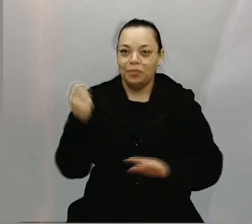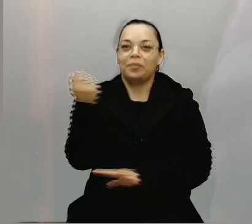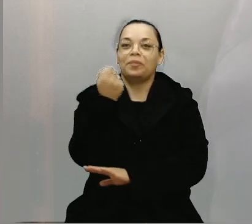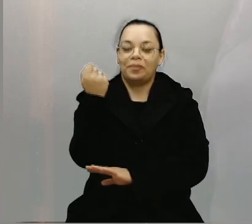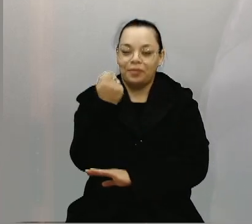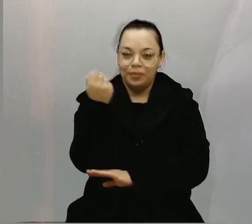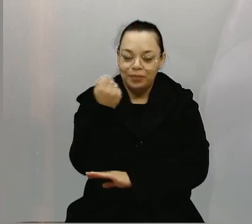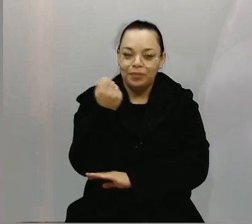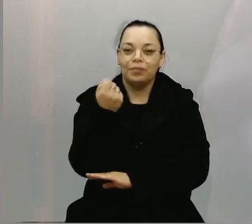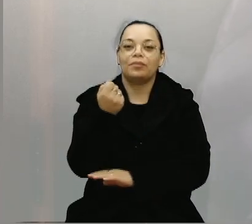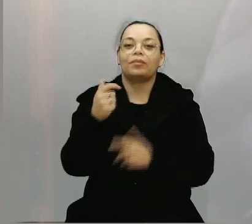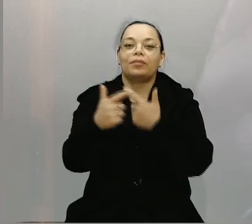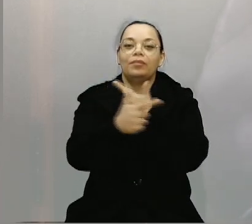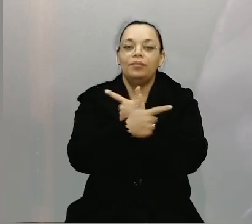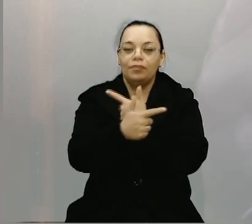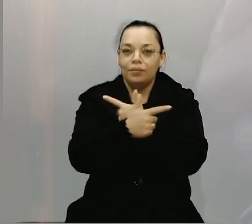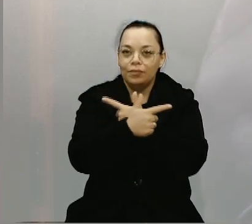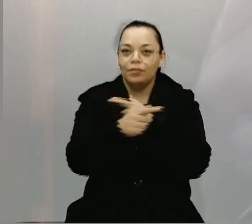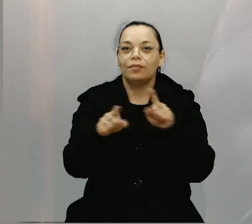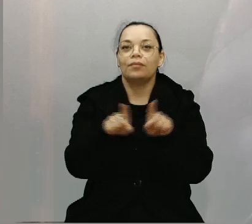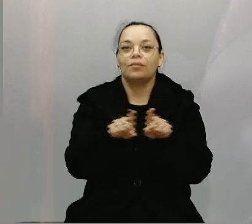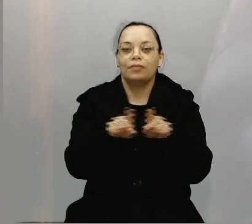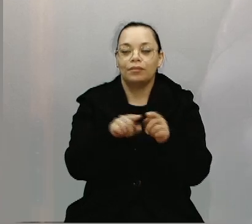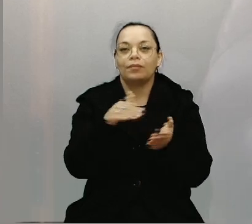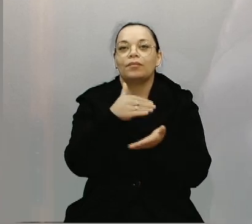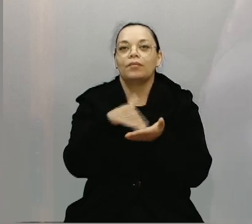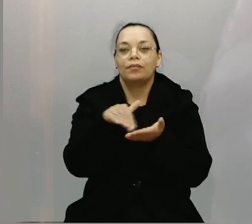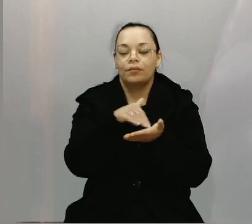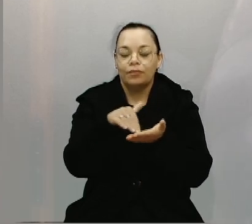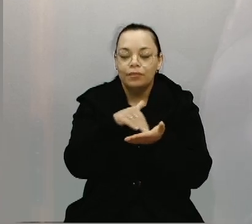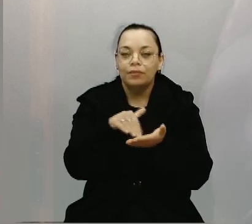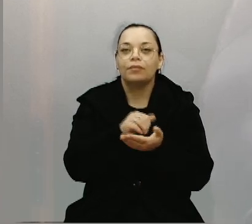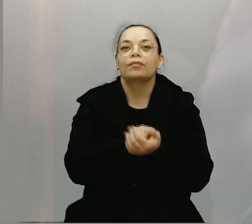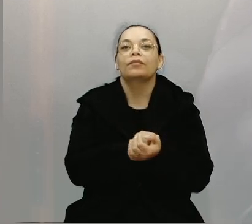na Ismel, esteve como secretário, como